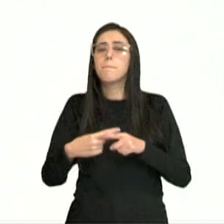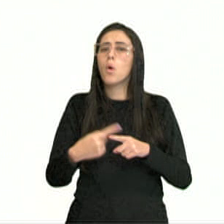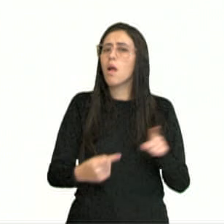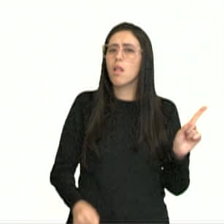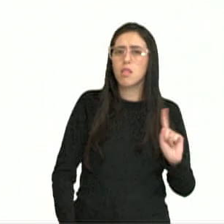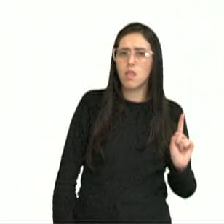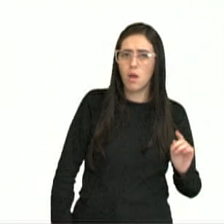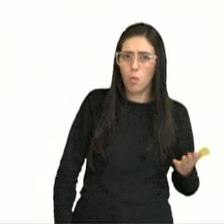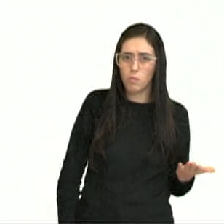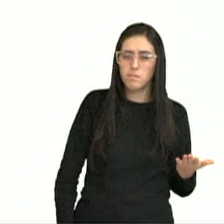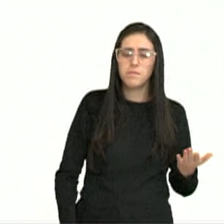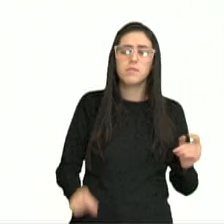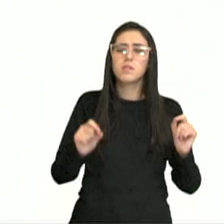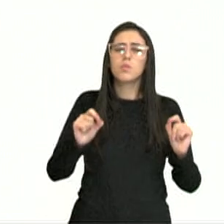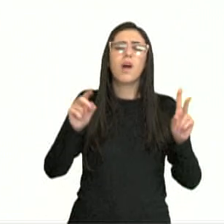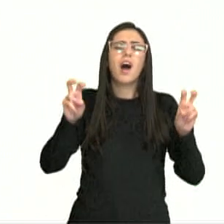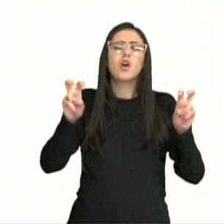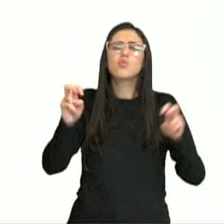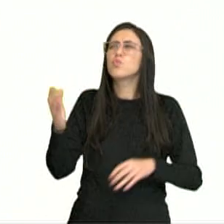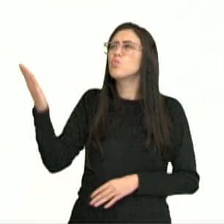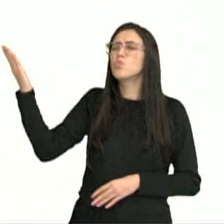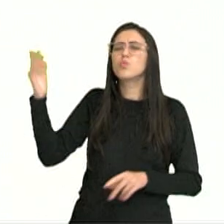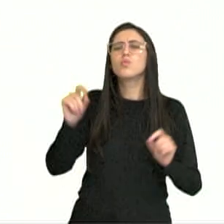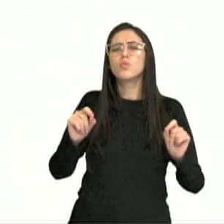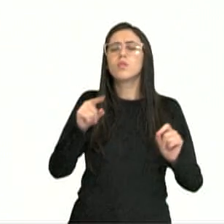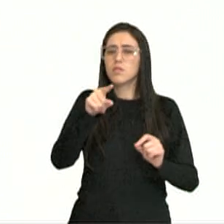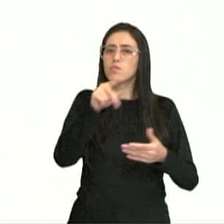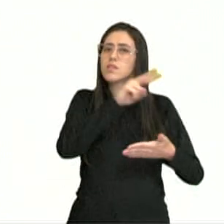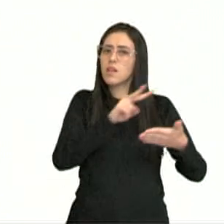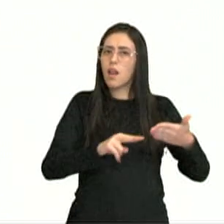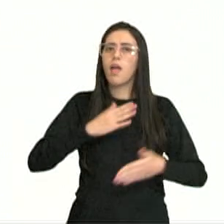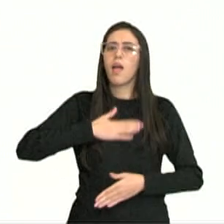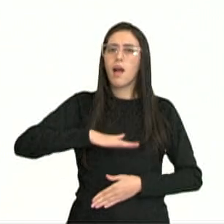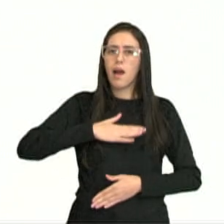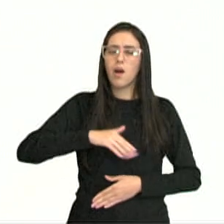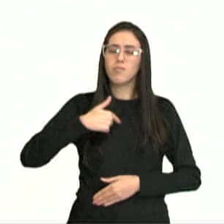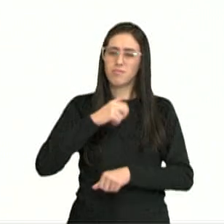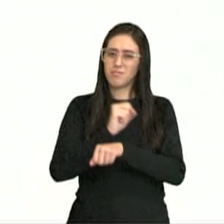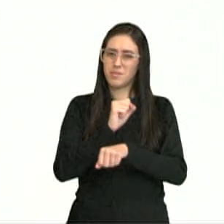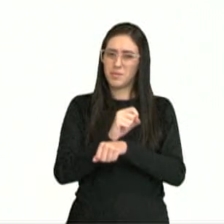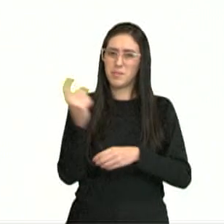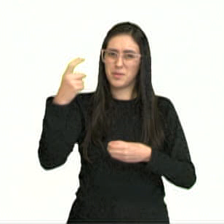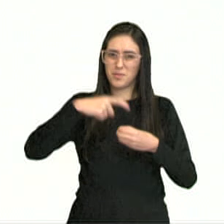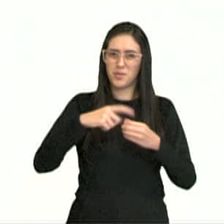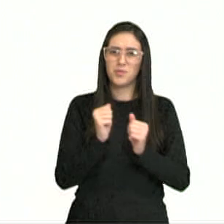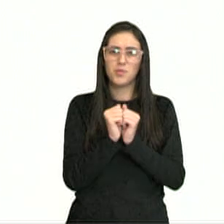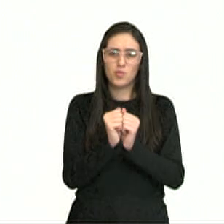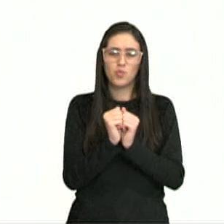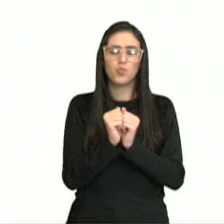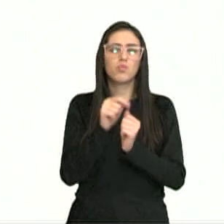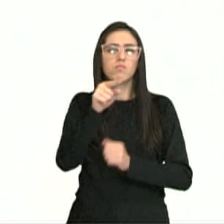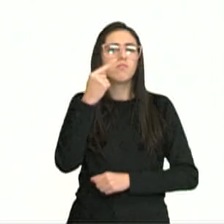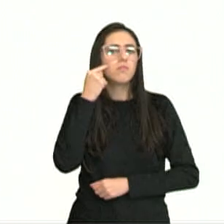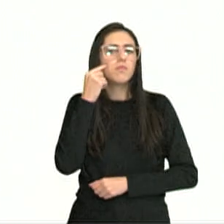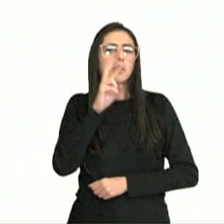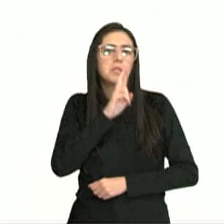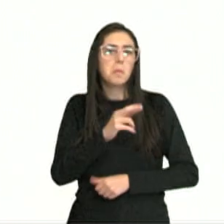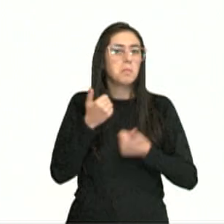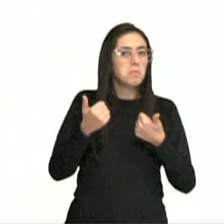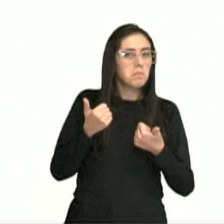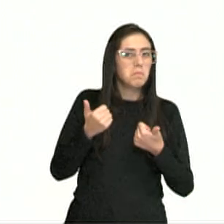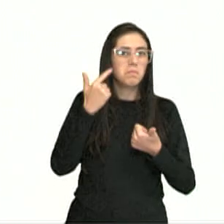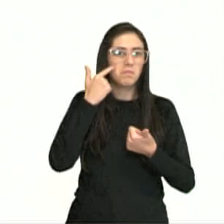não. E aí, qual é o assunto da notícia? Leia com calma e eu te espero para nós confirmarmos se você